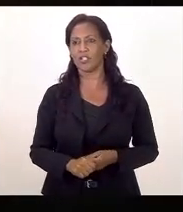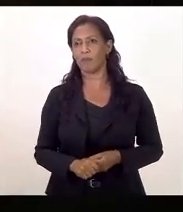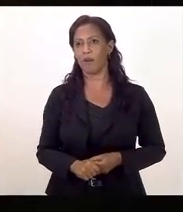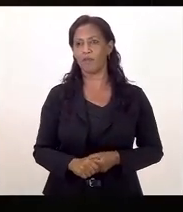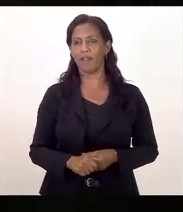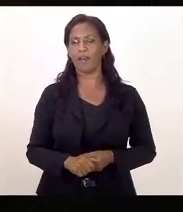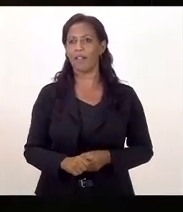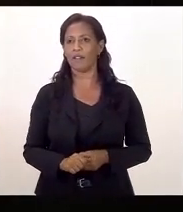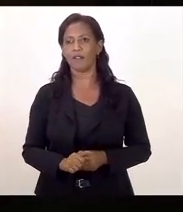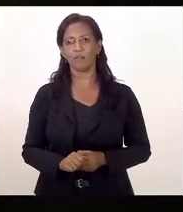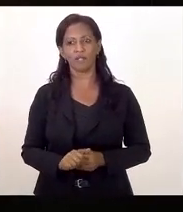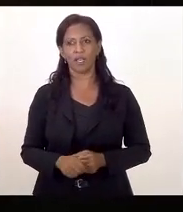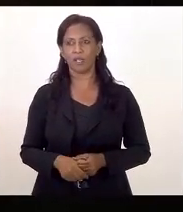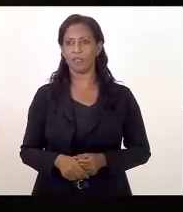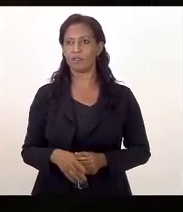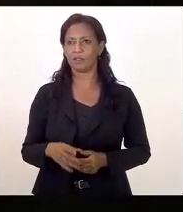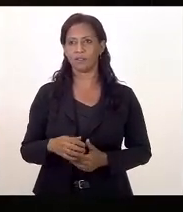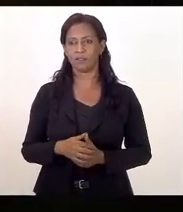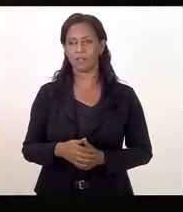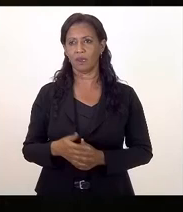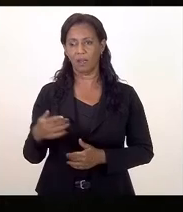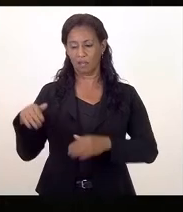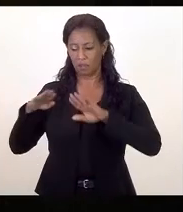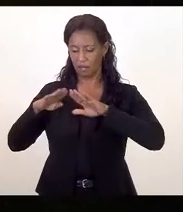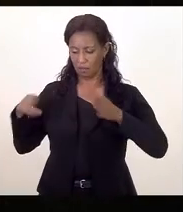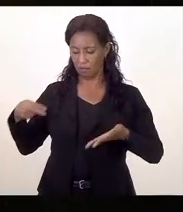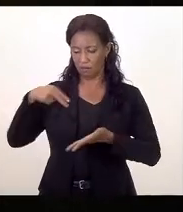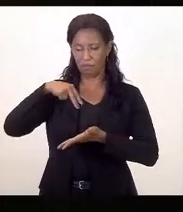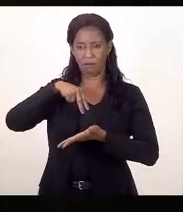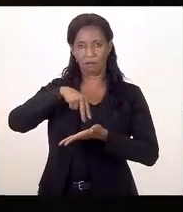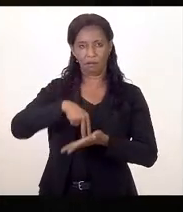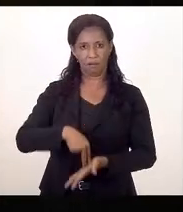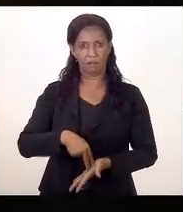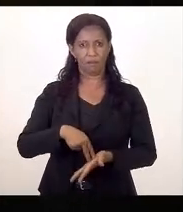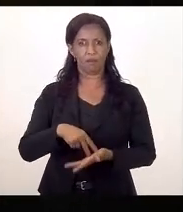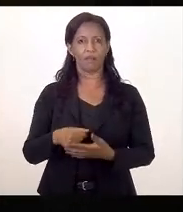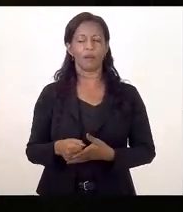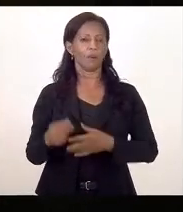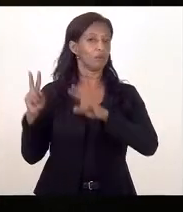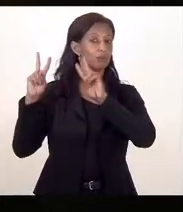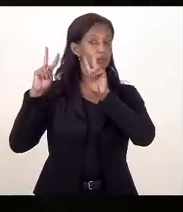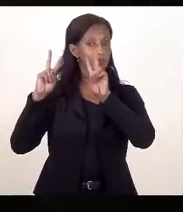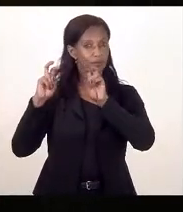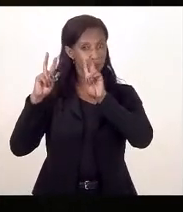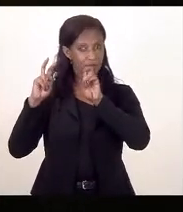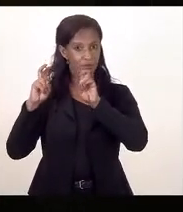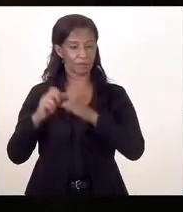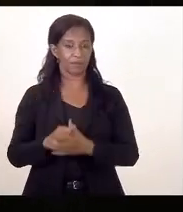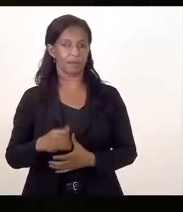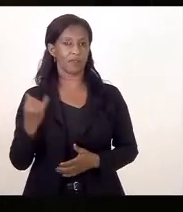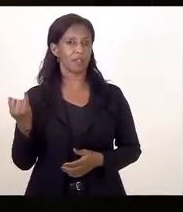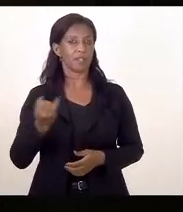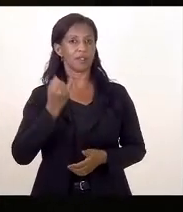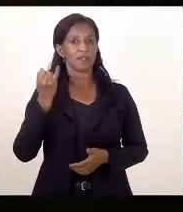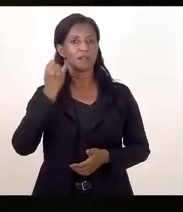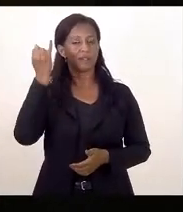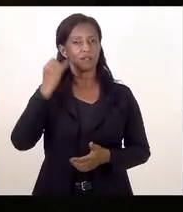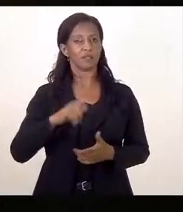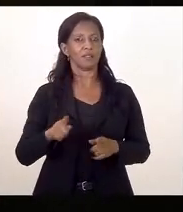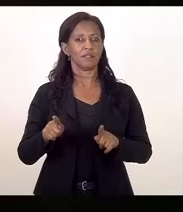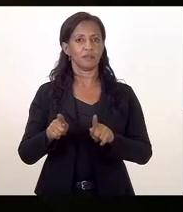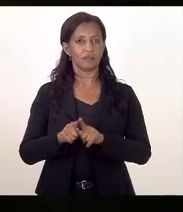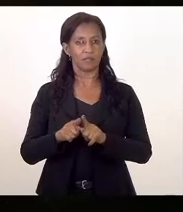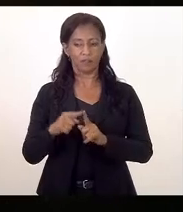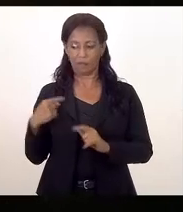eu subo aqui a essa tribuna para abordar um tema importantíssimo também